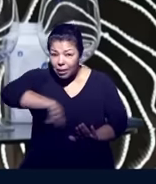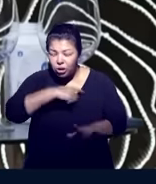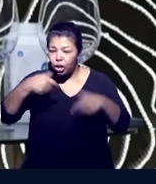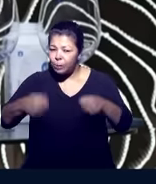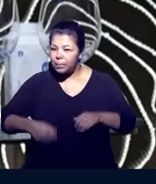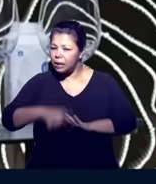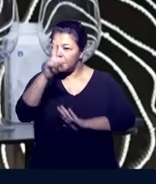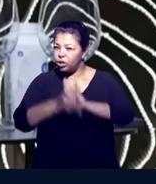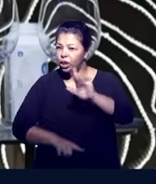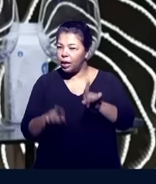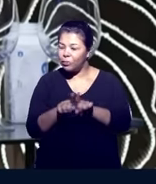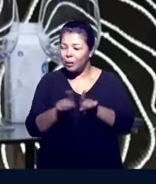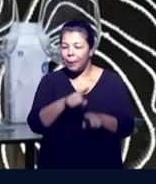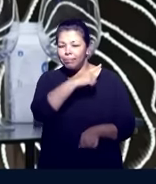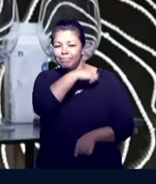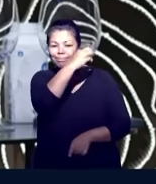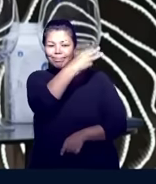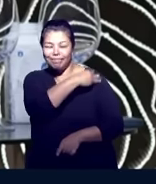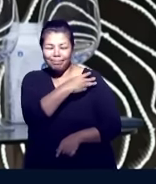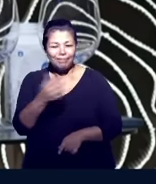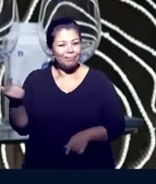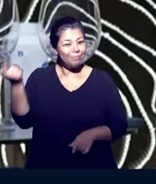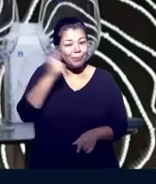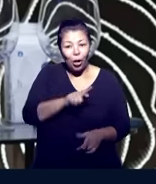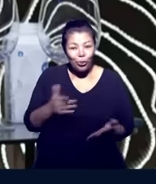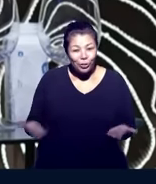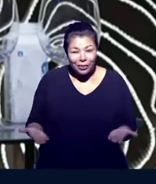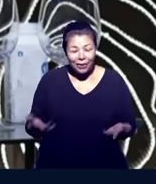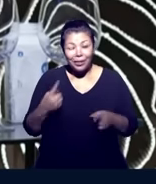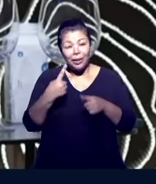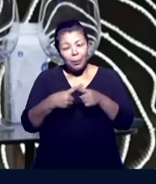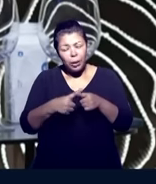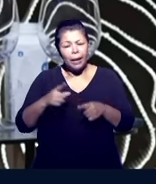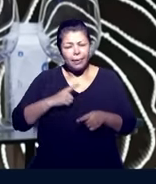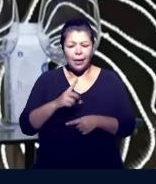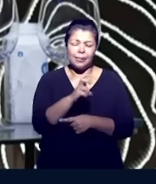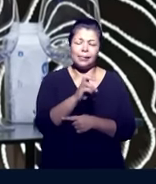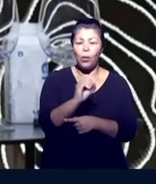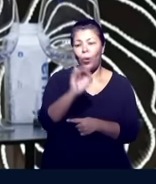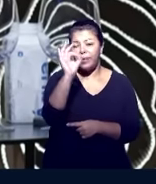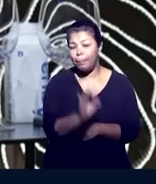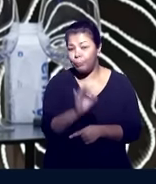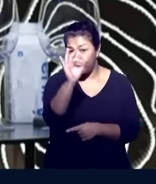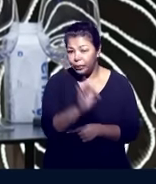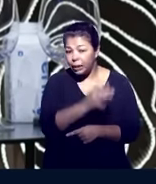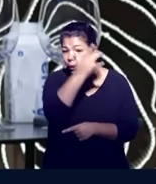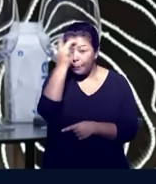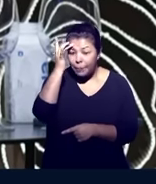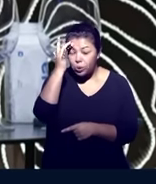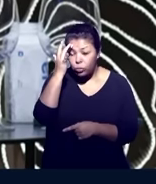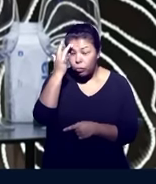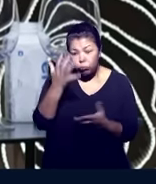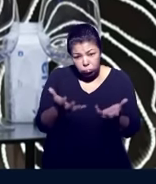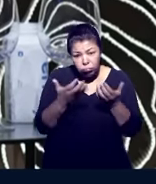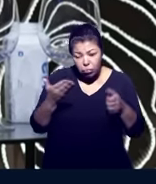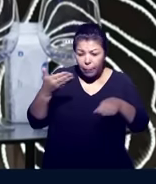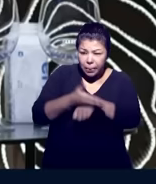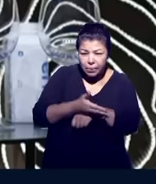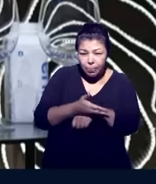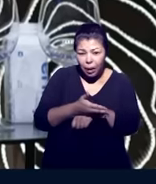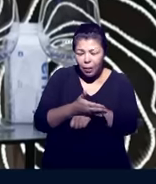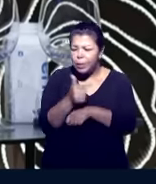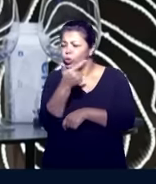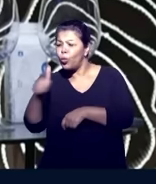girando em torno de 50% que que você vai fazer com os outros 50% você tem que oferecer oportunidades